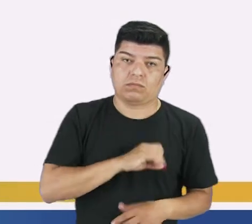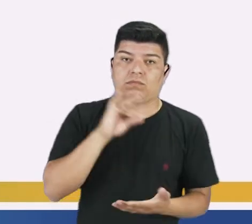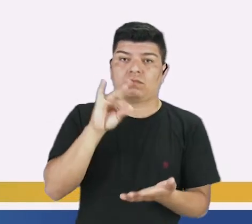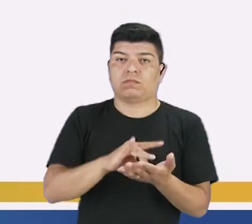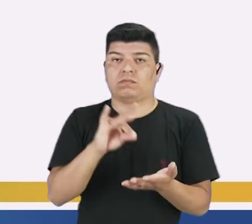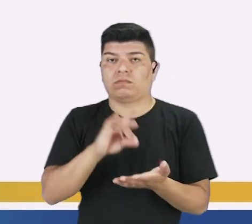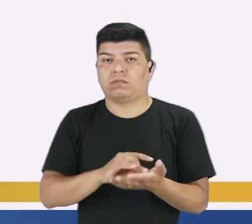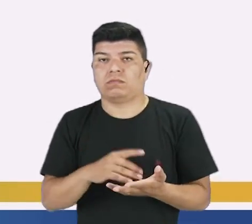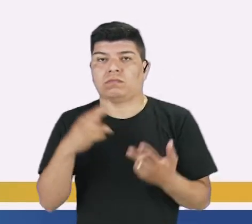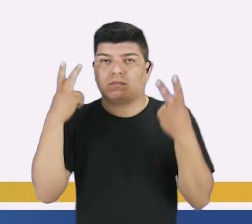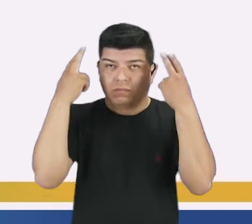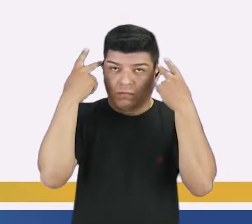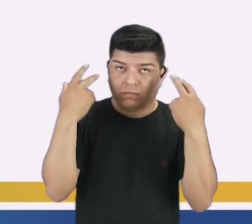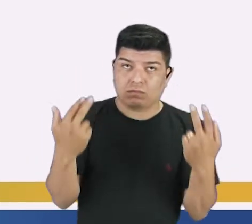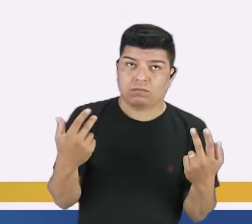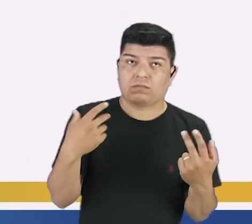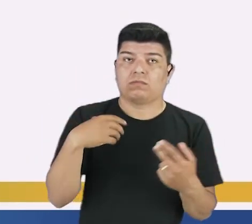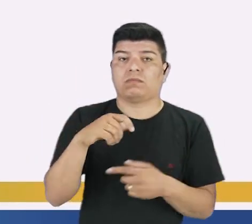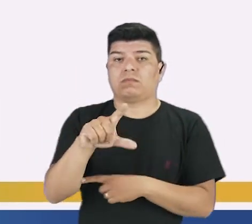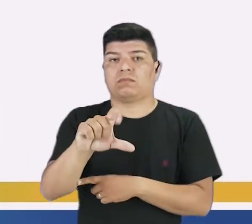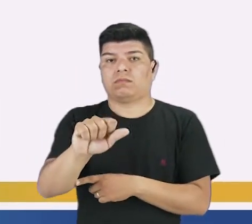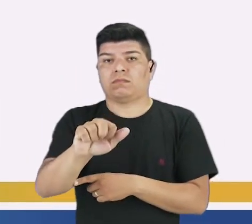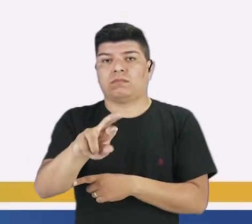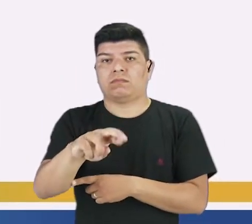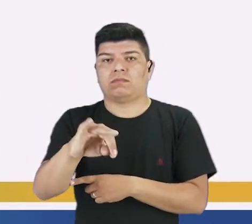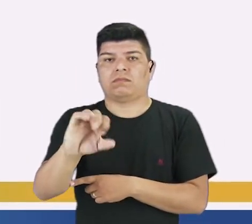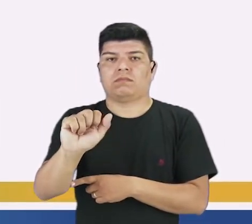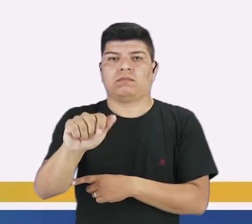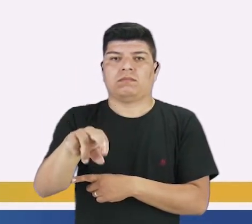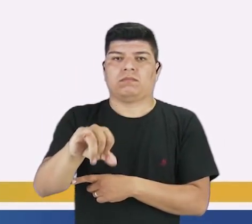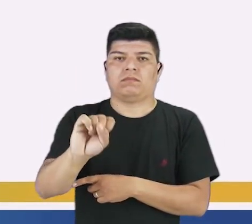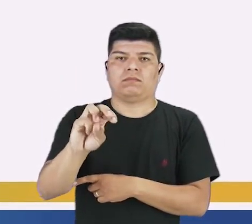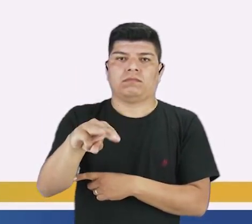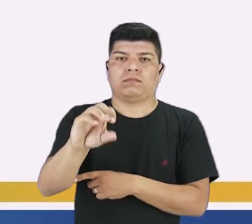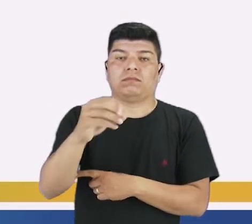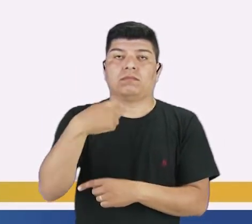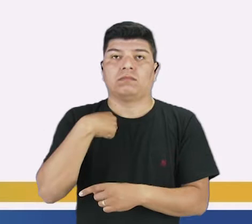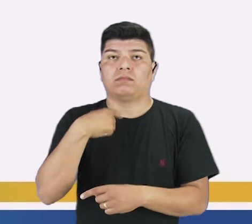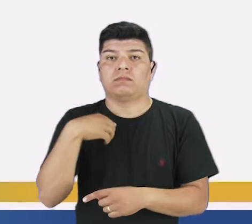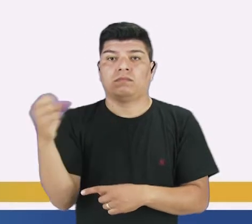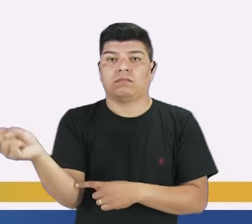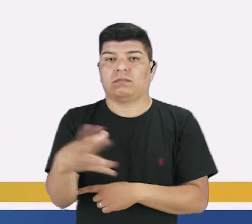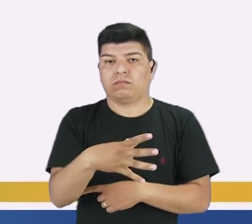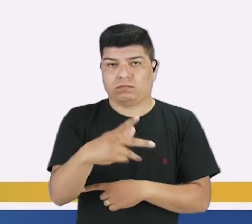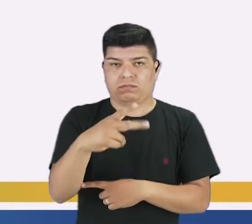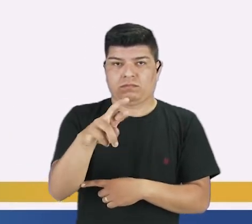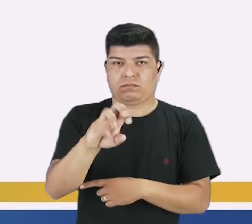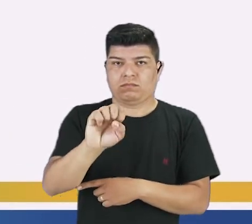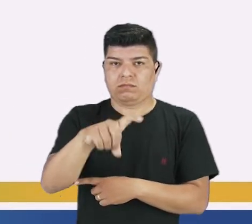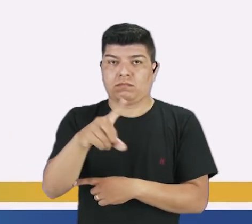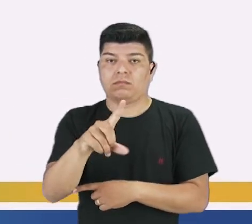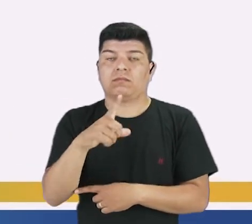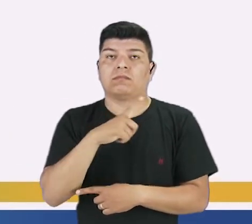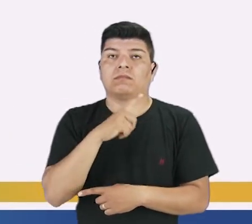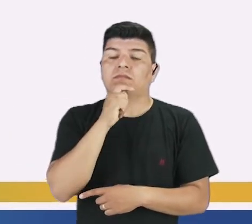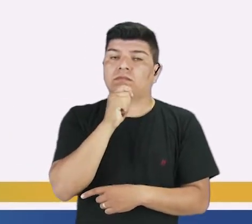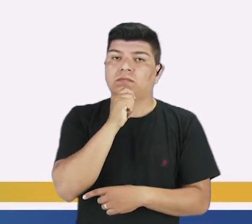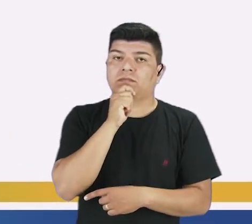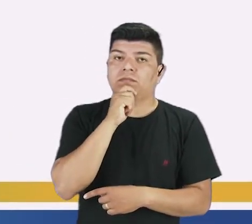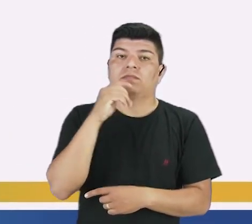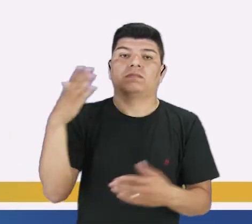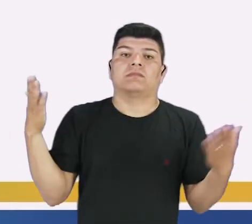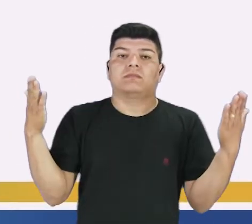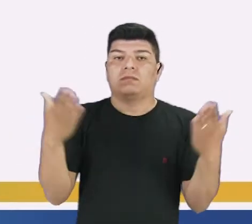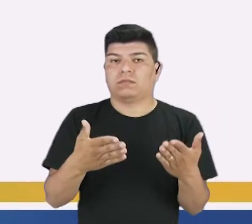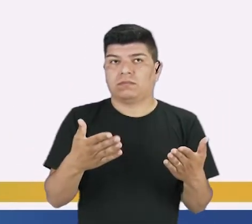o naturalismo, o parnasianismo, o simbolismo, o pré-modernismo e o modernismo que ainda, até esse